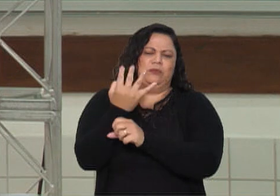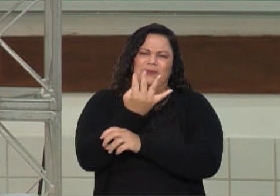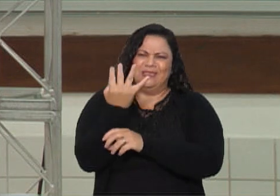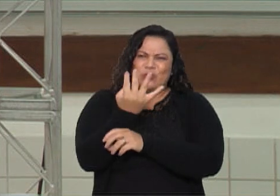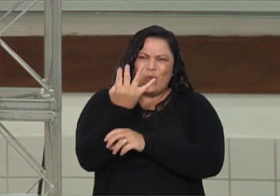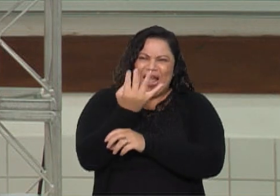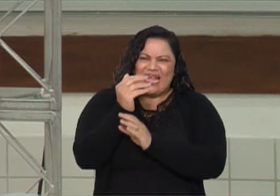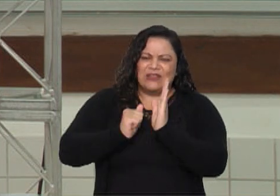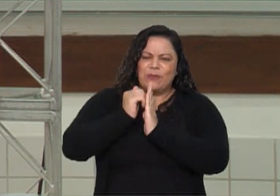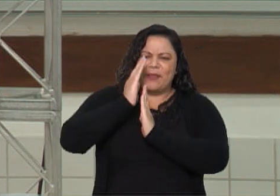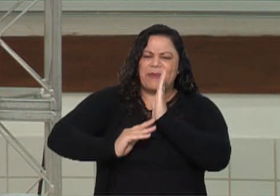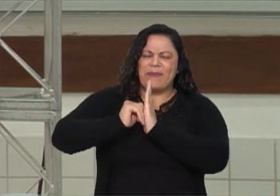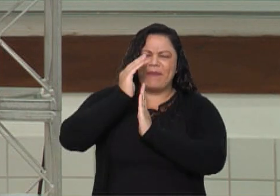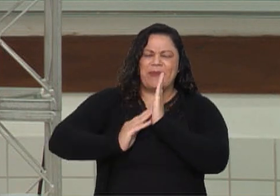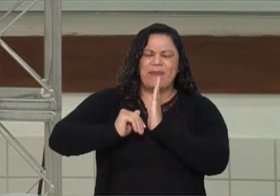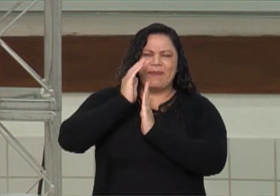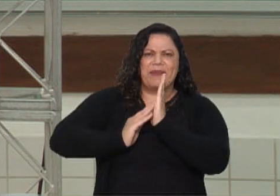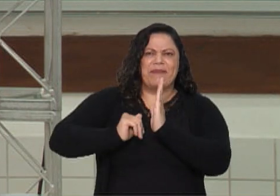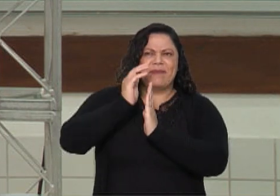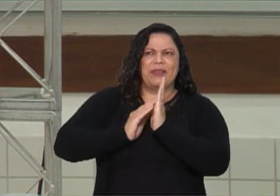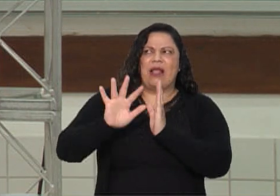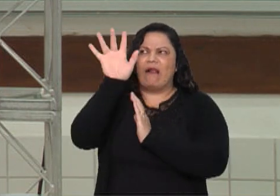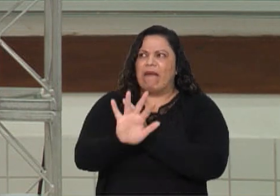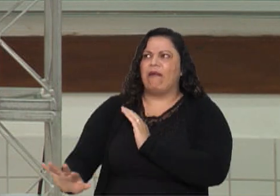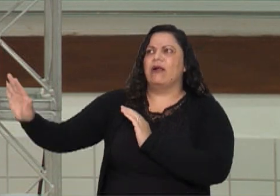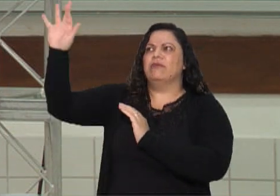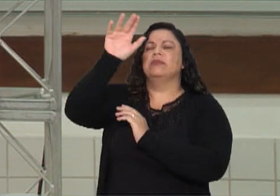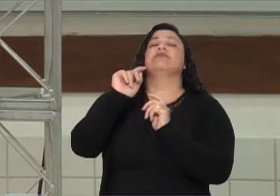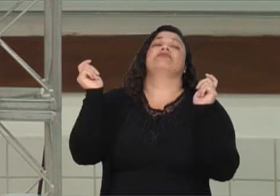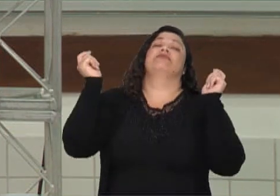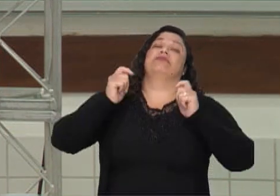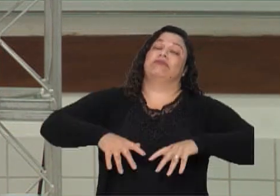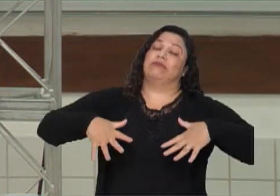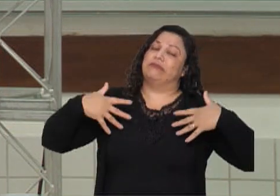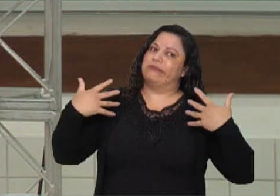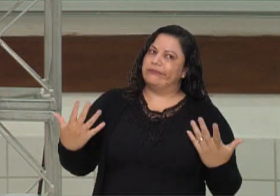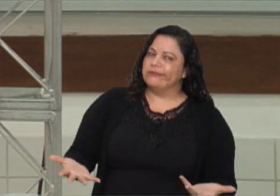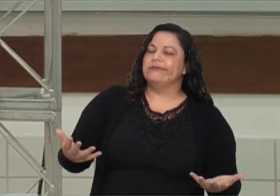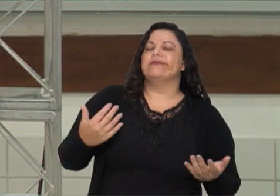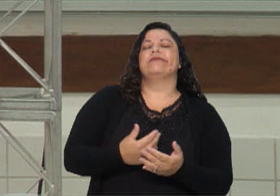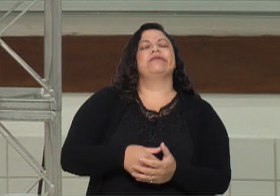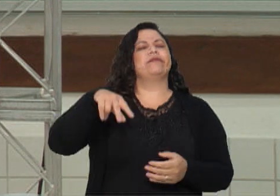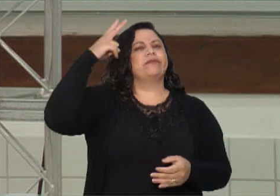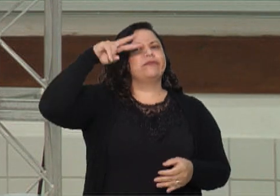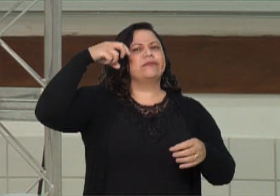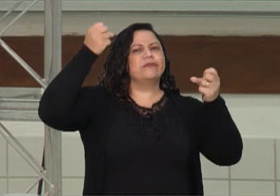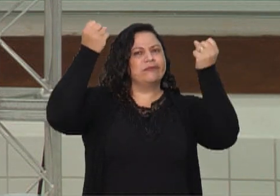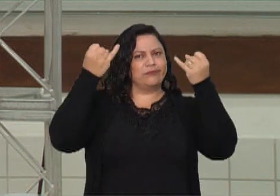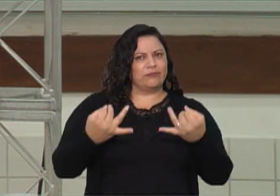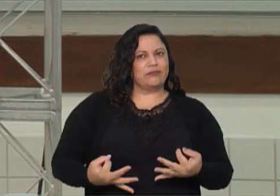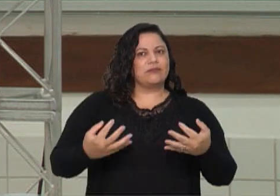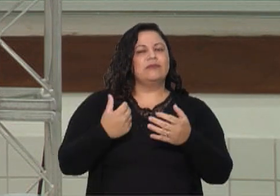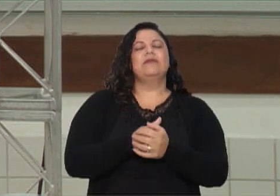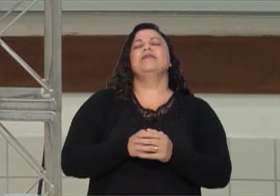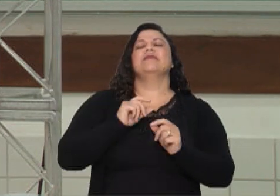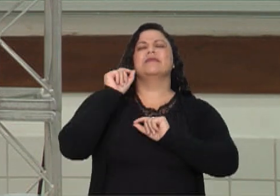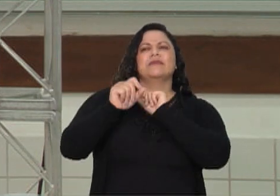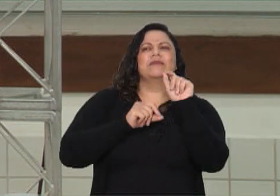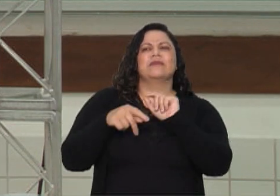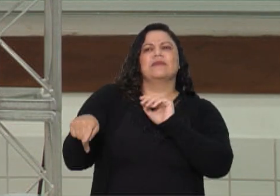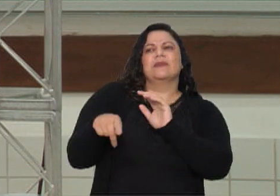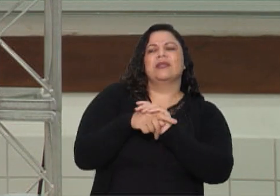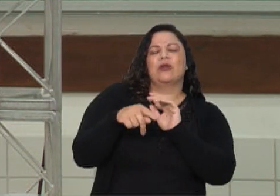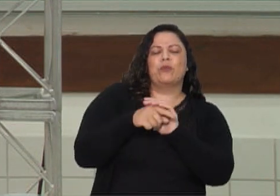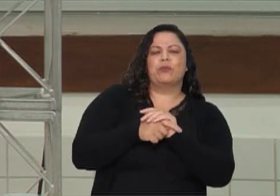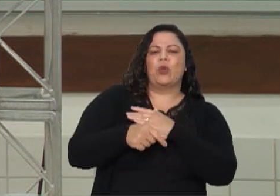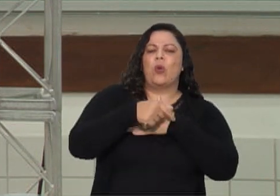anos pintando uma tela? Pois é, mas lembra que a gente falou que o Cândido Portinari